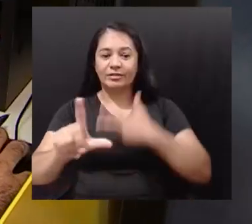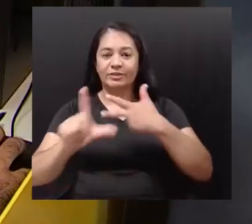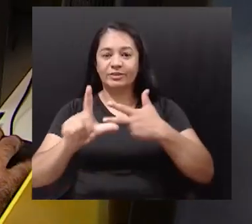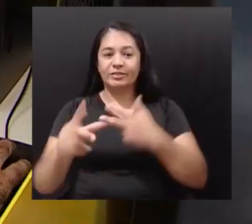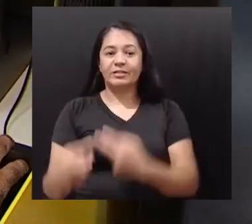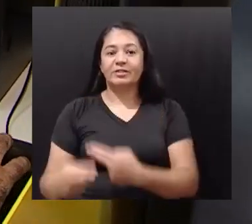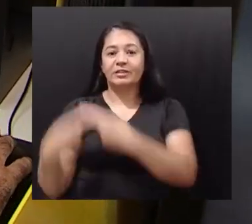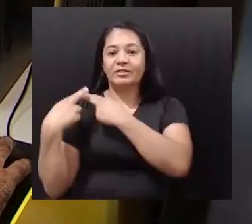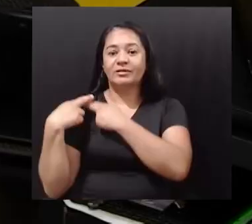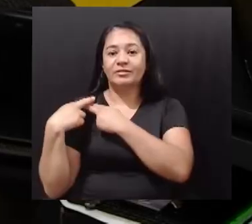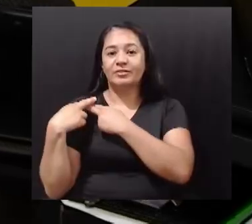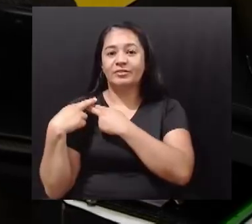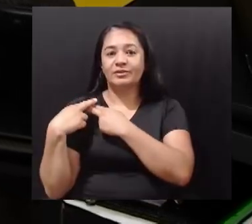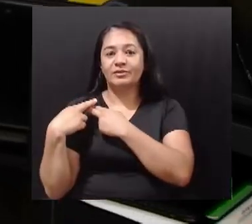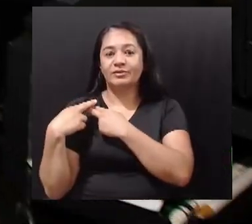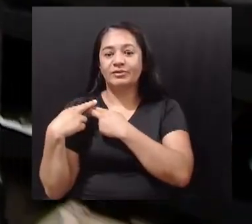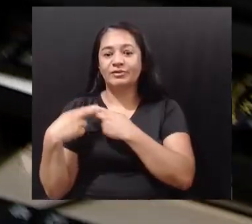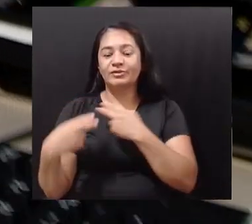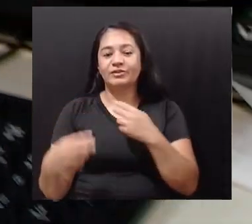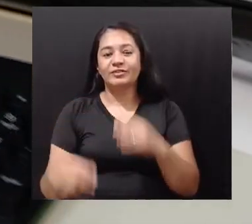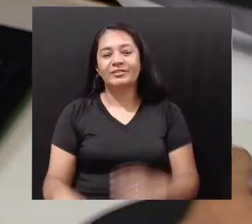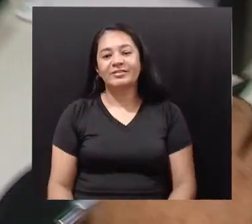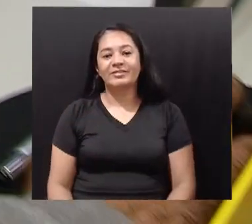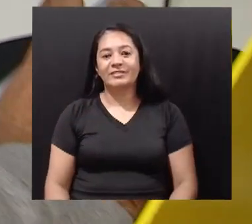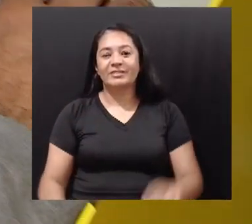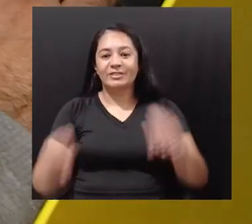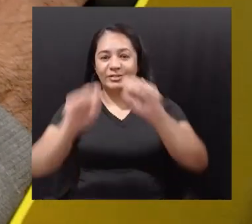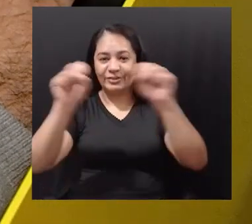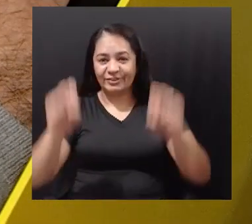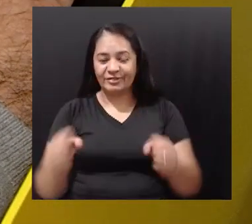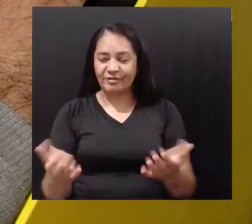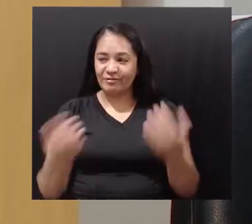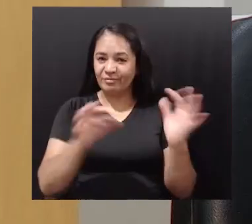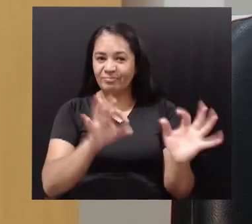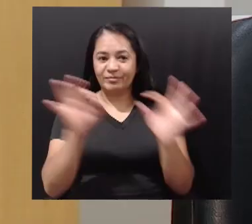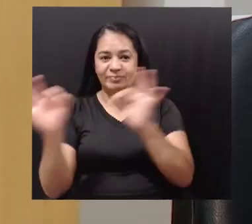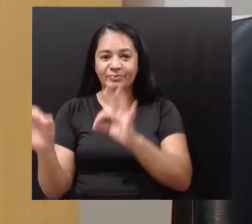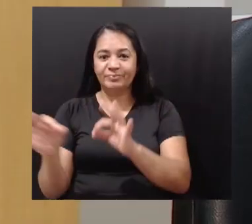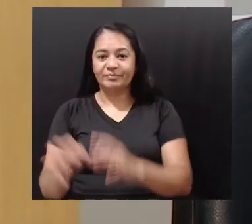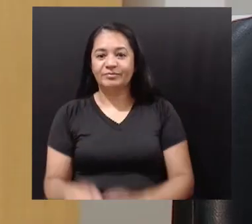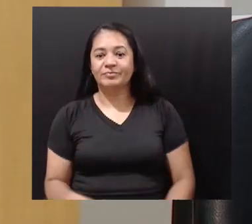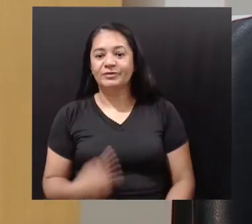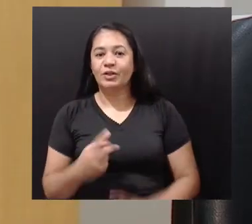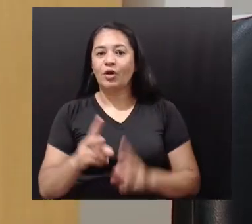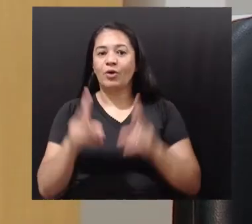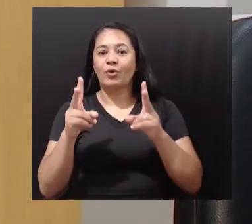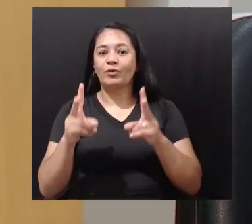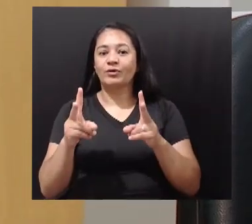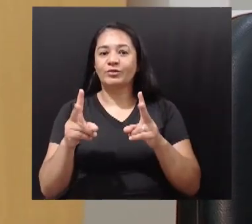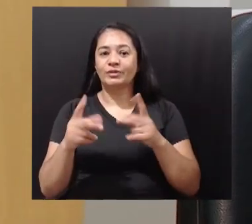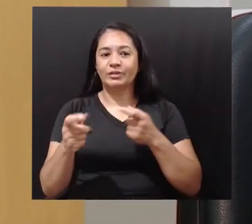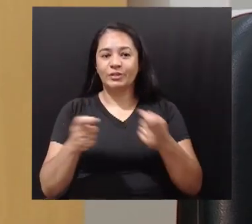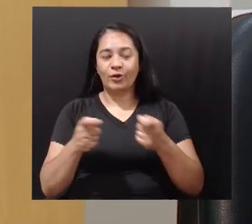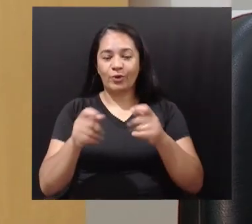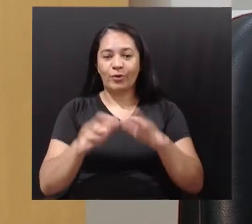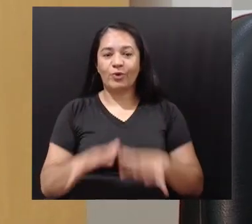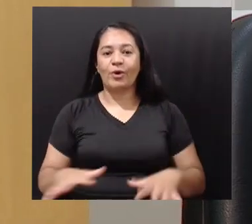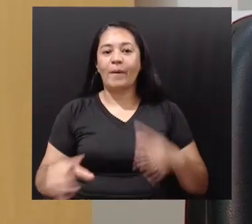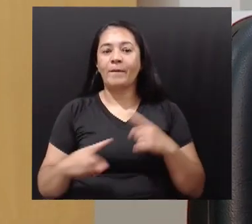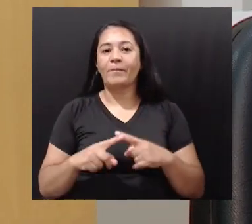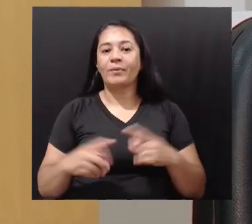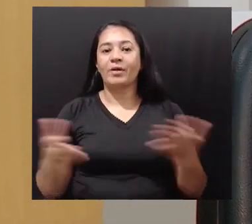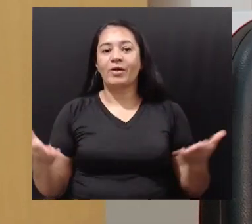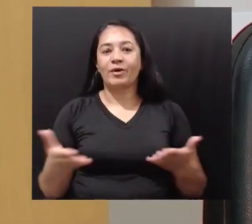dados, aqui da Câmara Municipal de Campinas. Vamos conferir. E pessoal, a gente continua aqui na Controladoria Geral, porque agora eu vou conversar com o